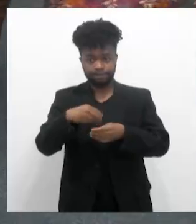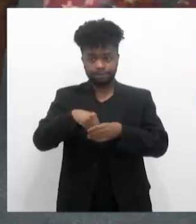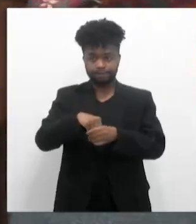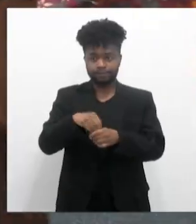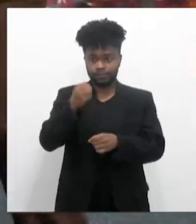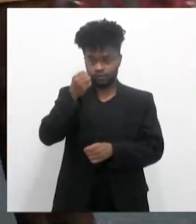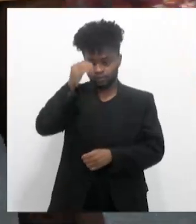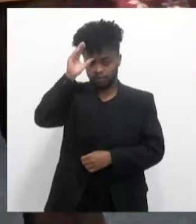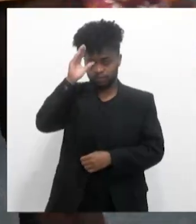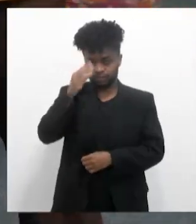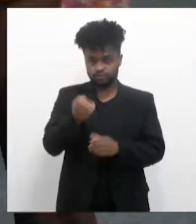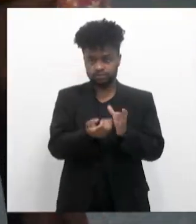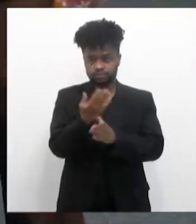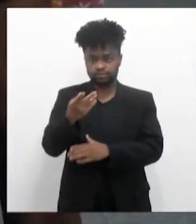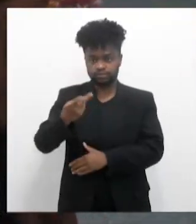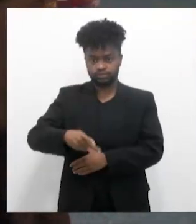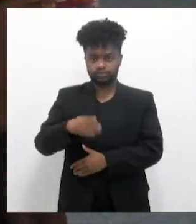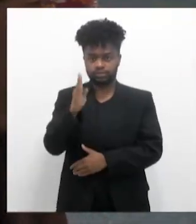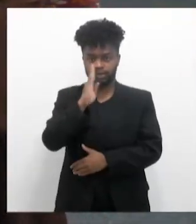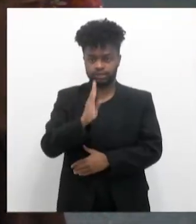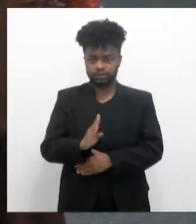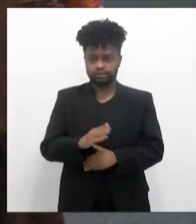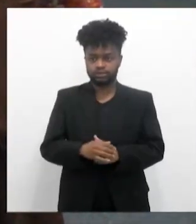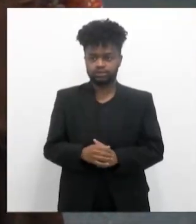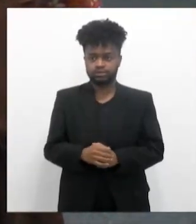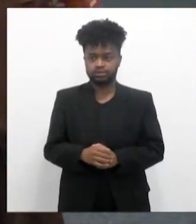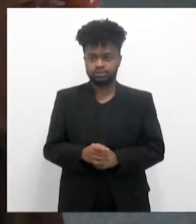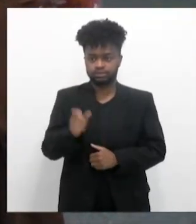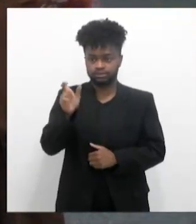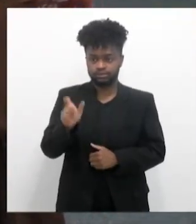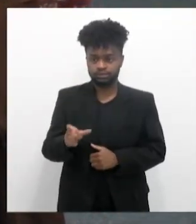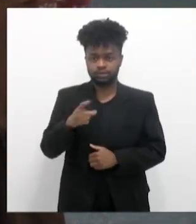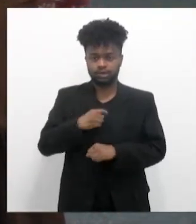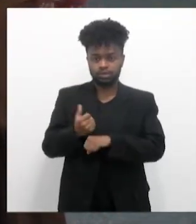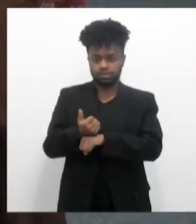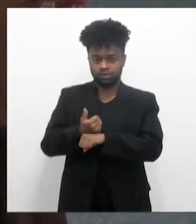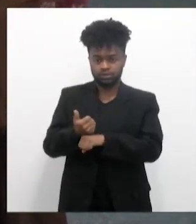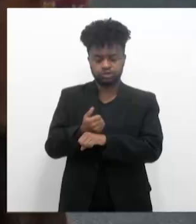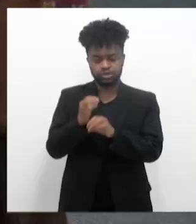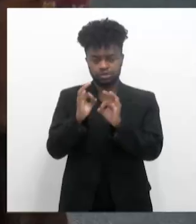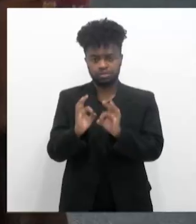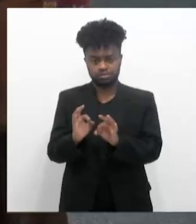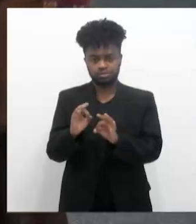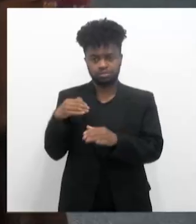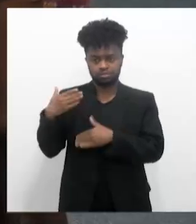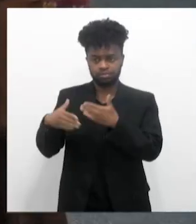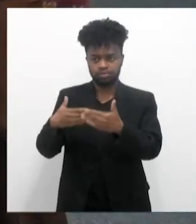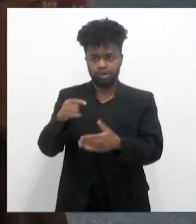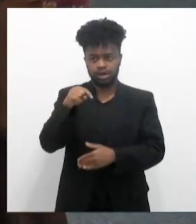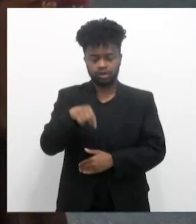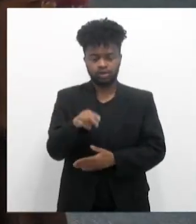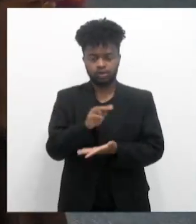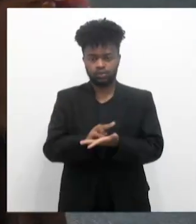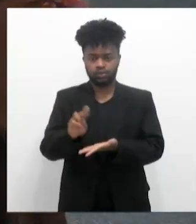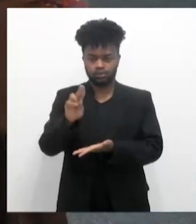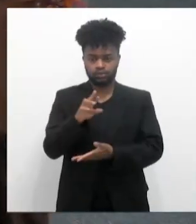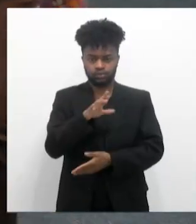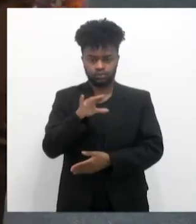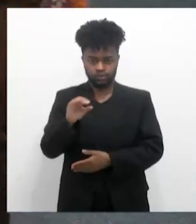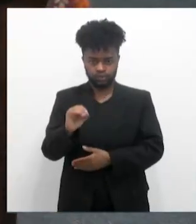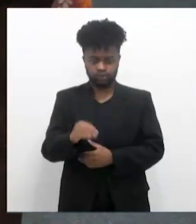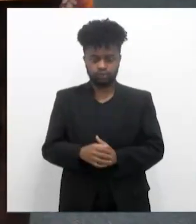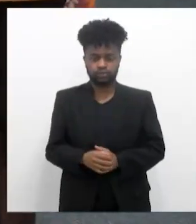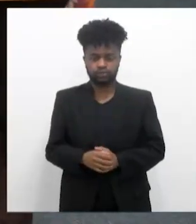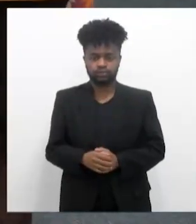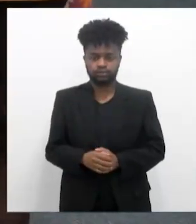saberes produzidos aqui no Brasil. Ela tem uma carreira sólida aqui nas universidades do Rio de